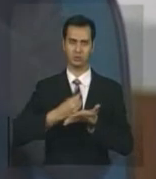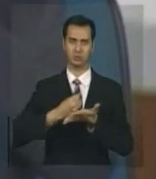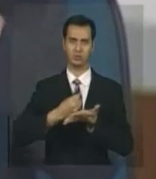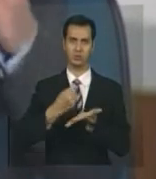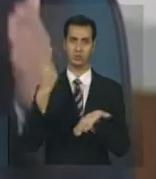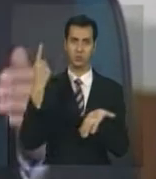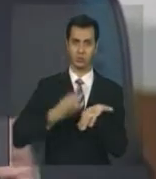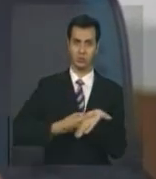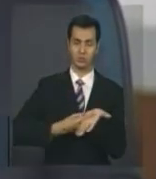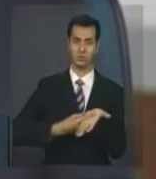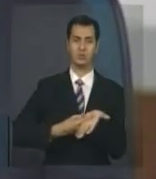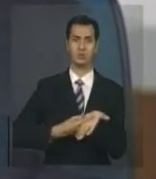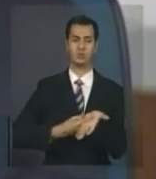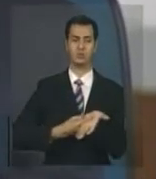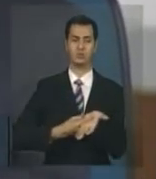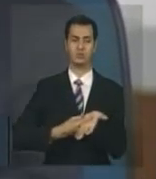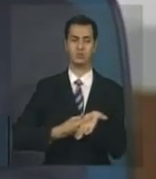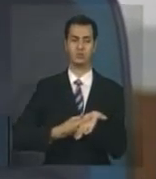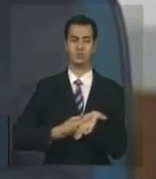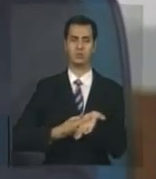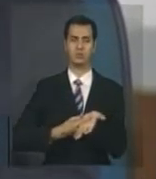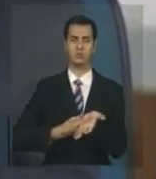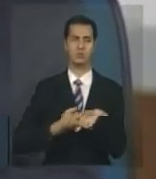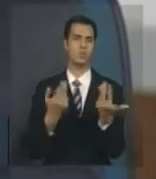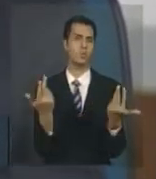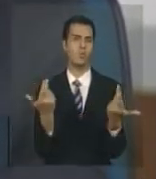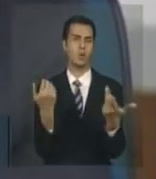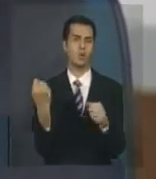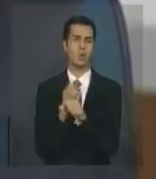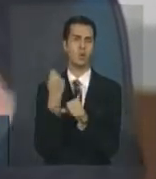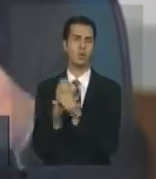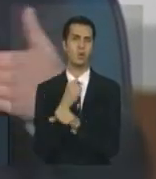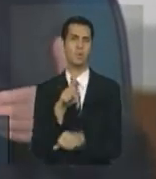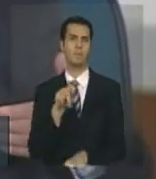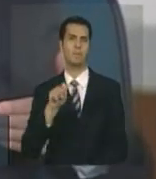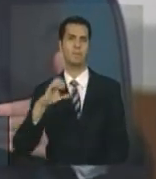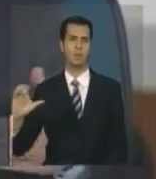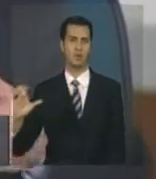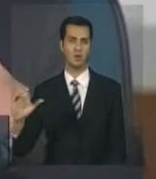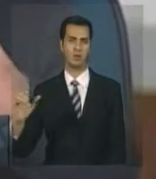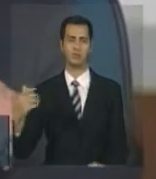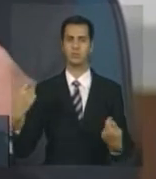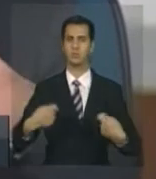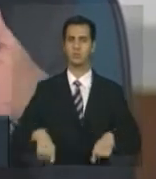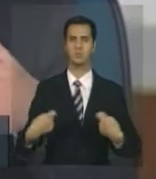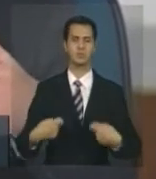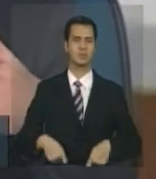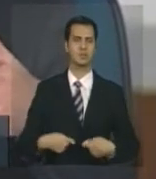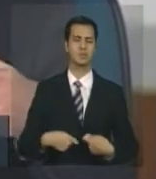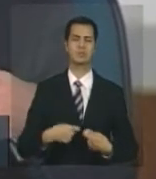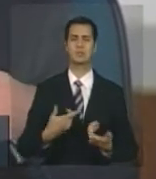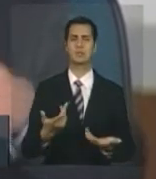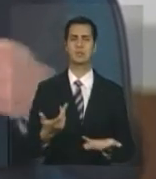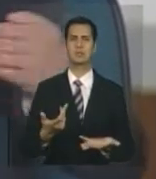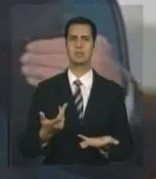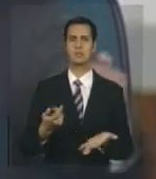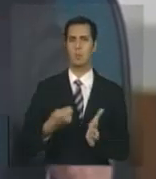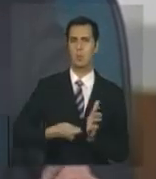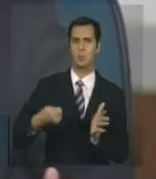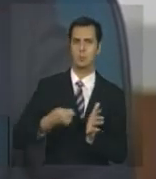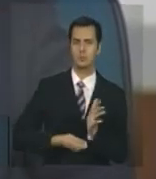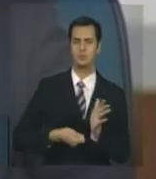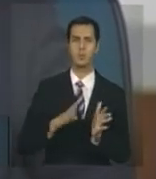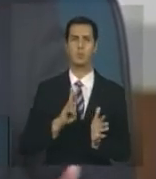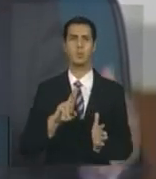dizendo, tratados como obras do PAC, que dispensa uma série de